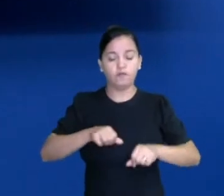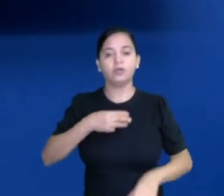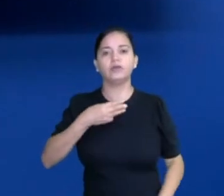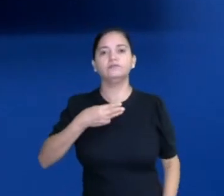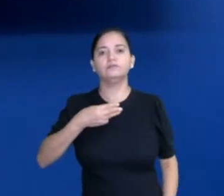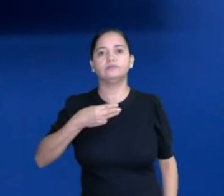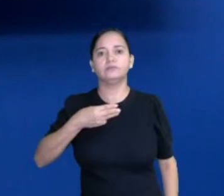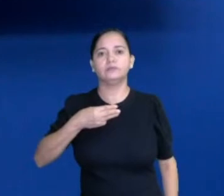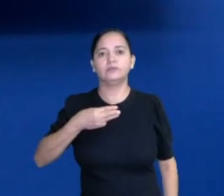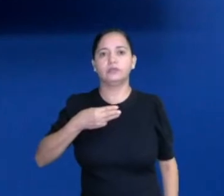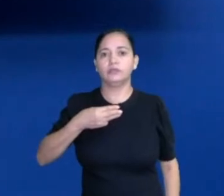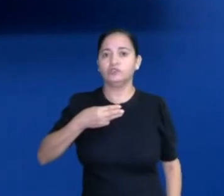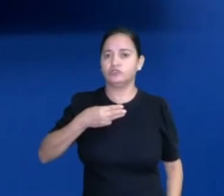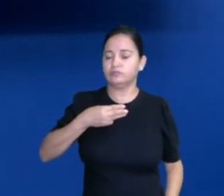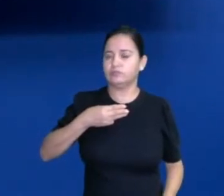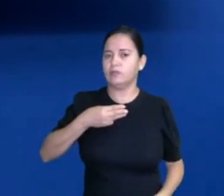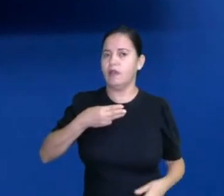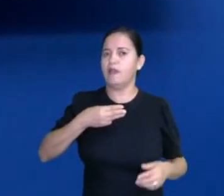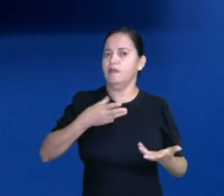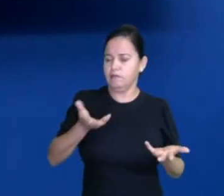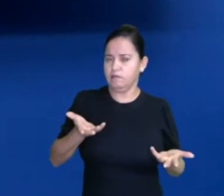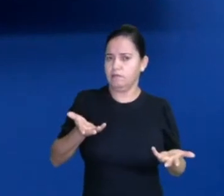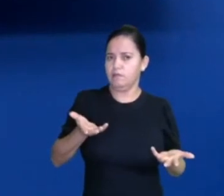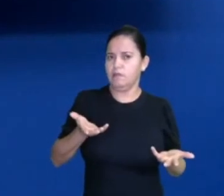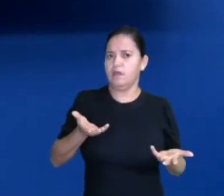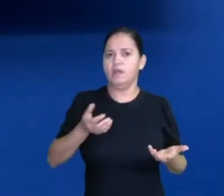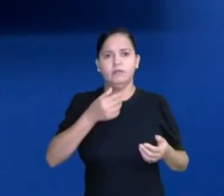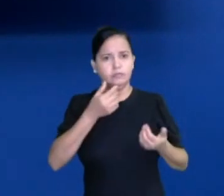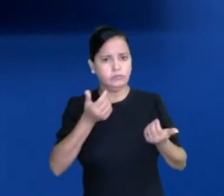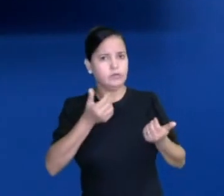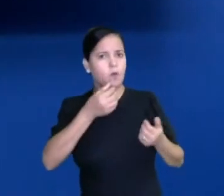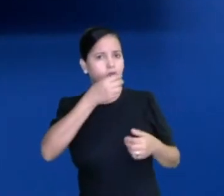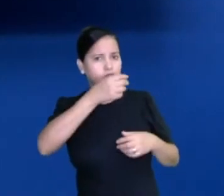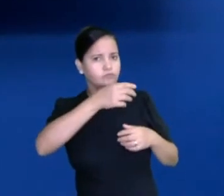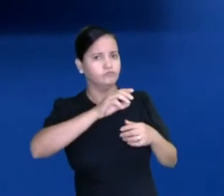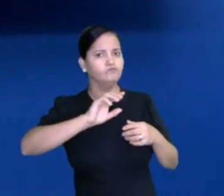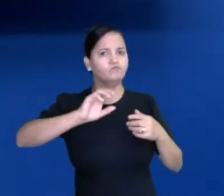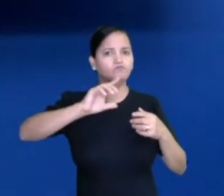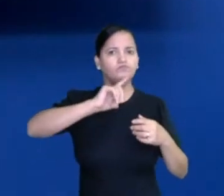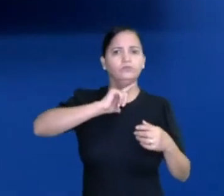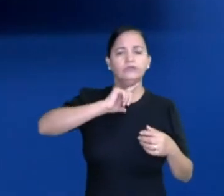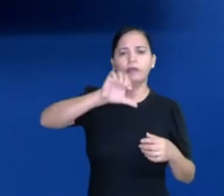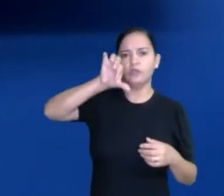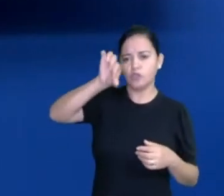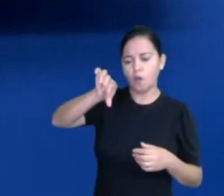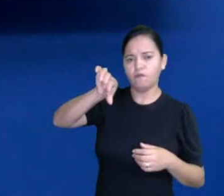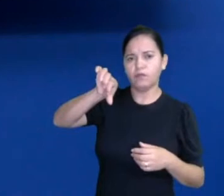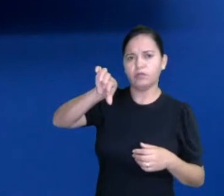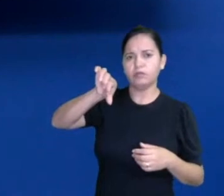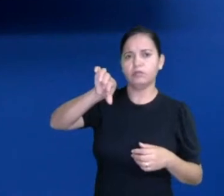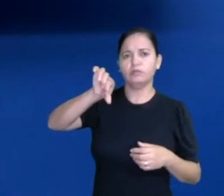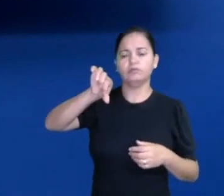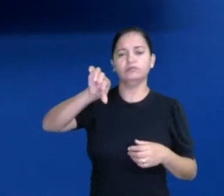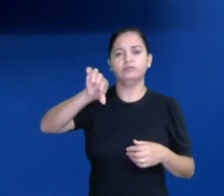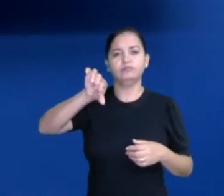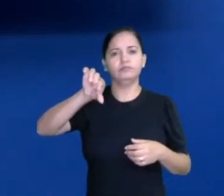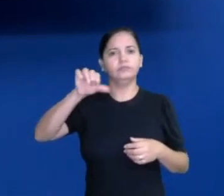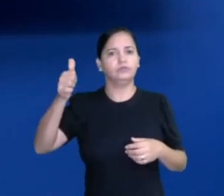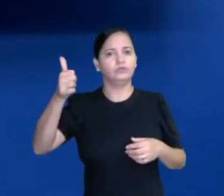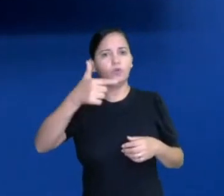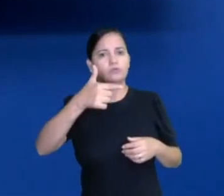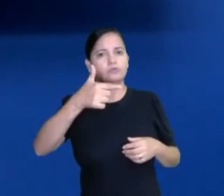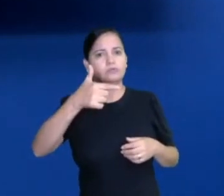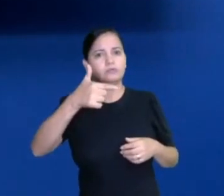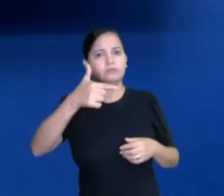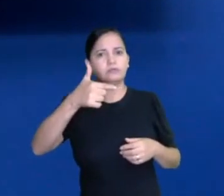3. Beleza? São múltiplos, né? De 3. Então, a gente sabe que 9, né?